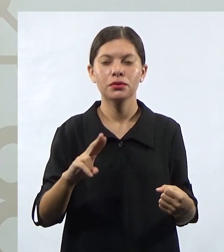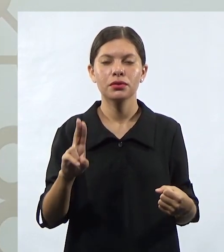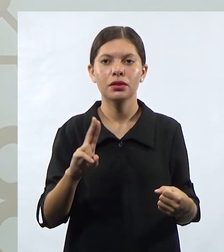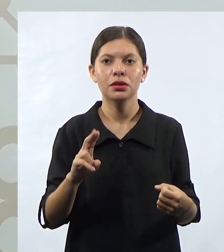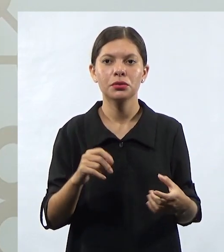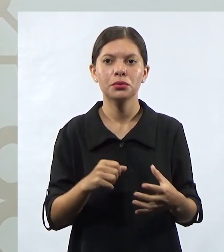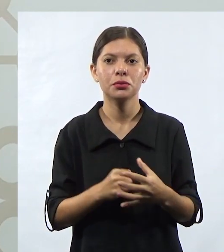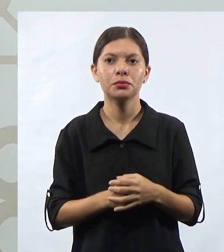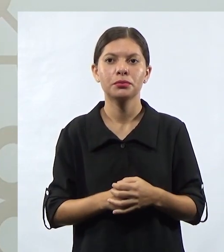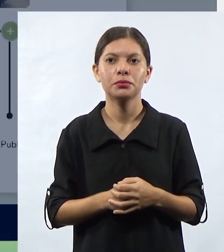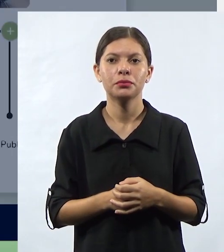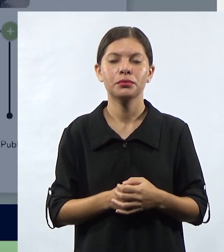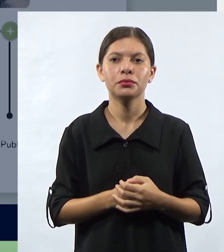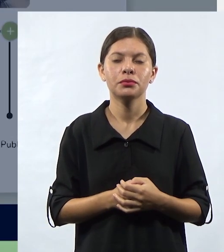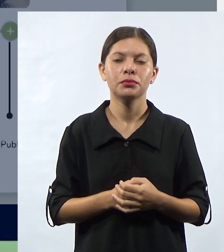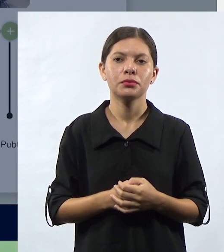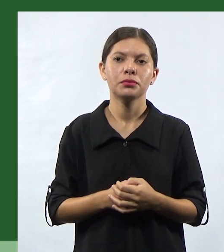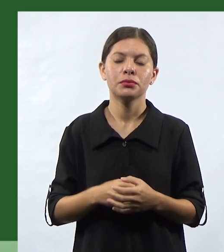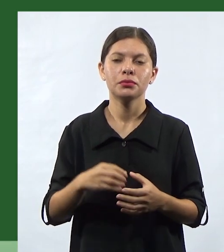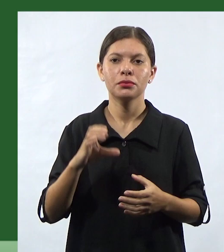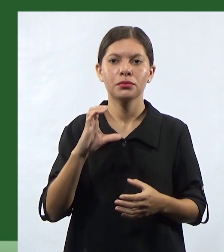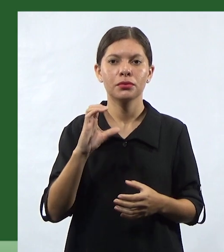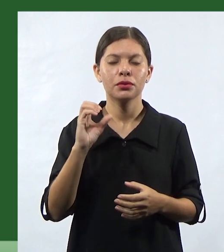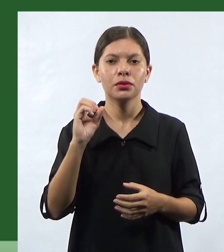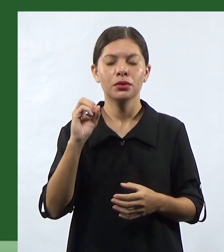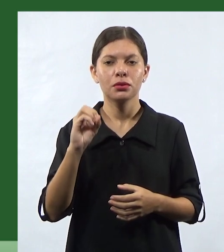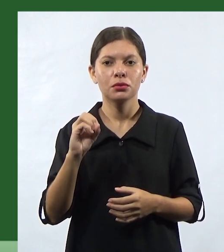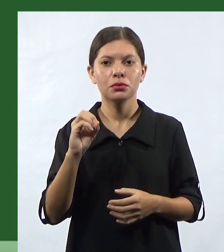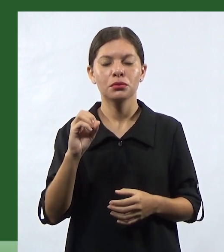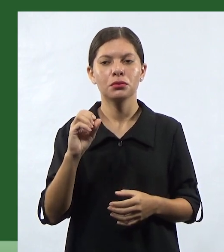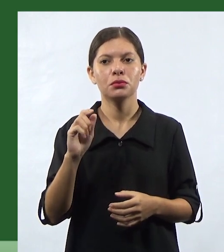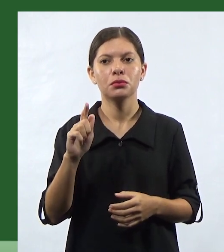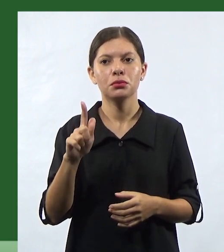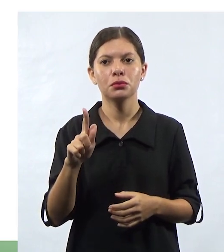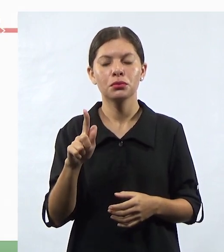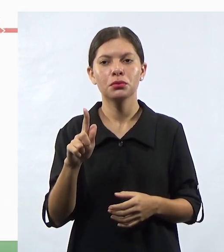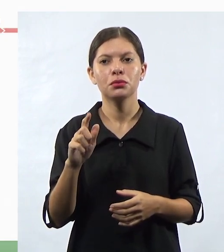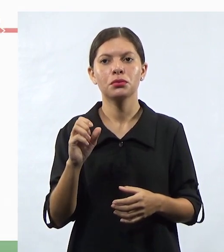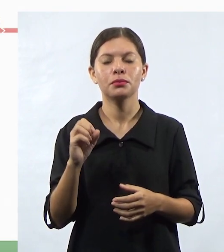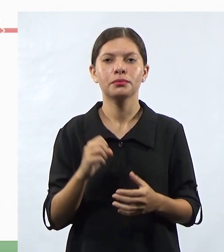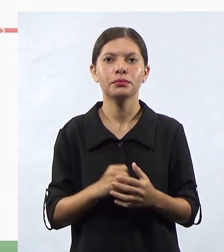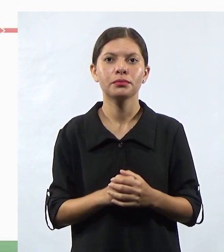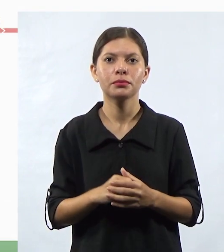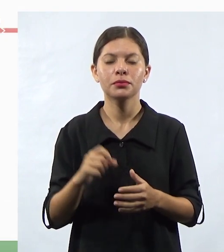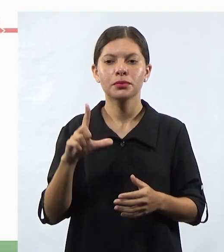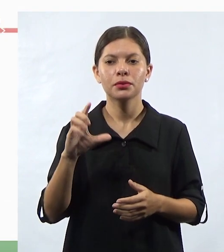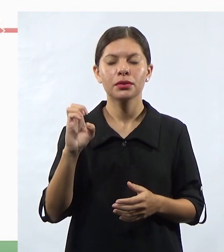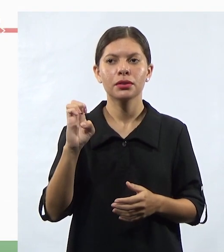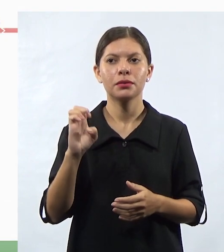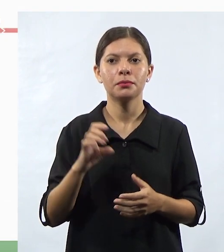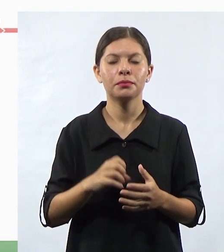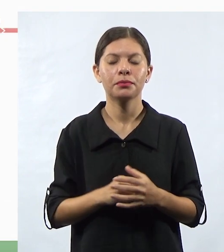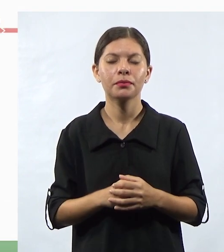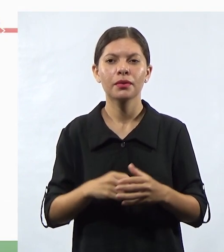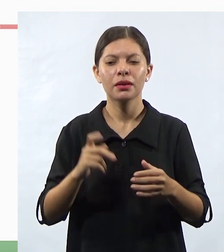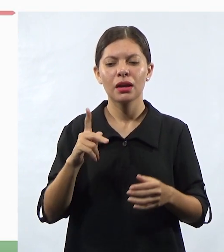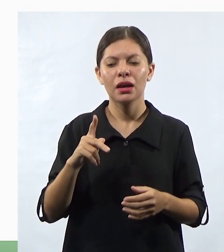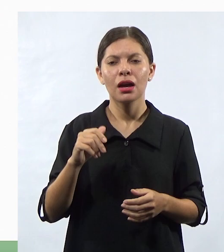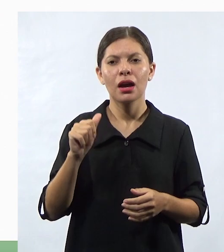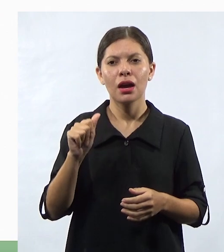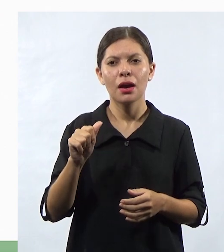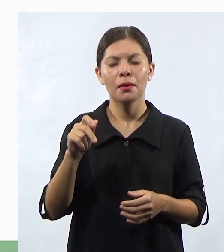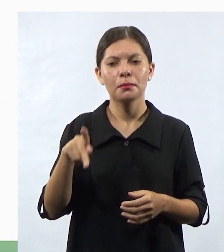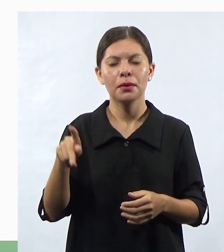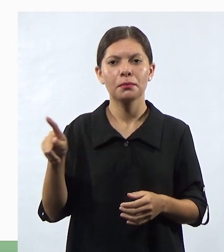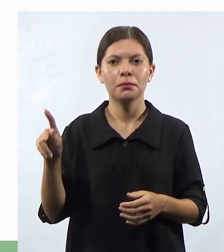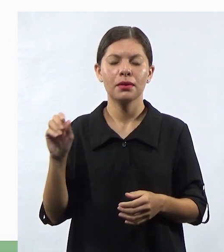o Google, então eu vou mostrar para vocês. Ah, mas é de mapa mental. A questão, gente, não é necessariamente o